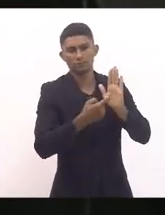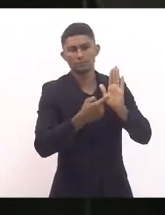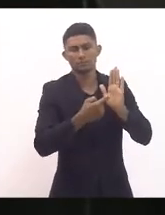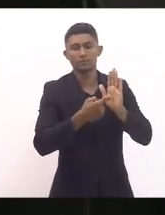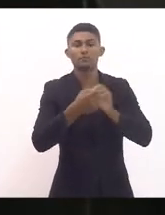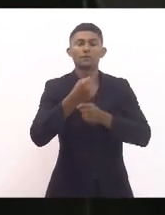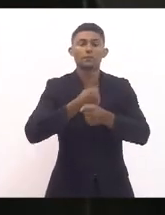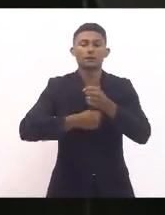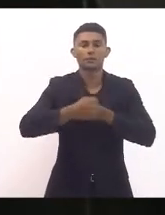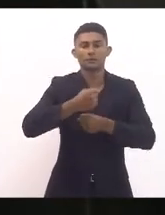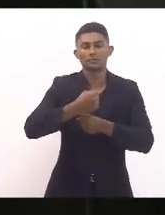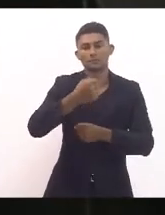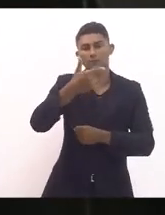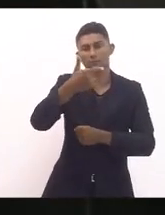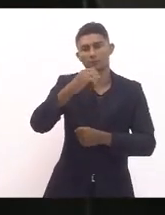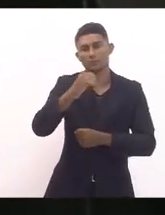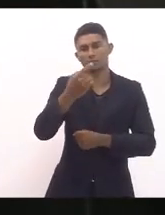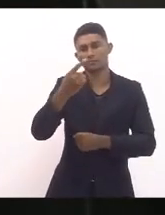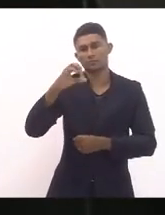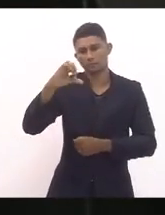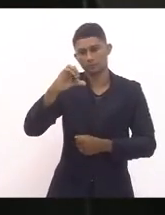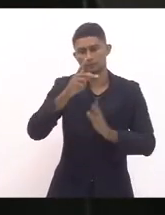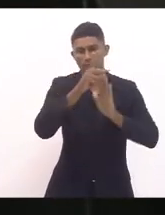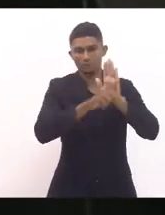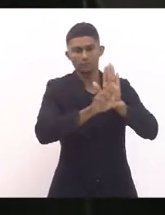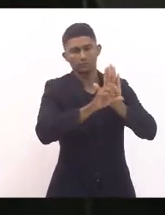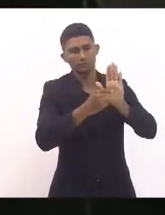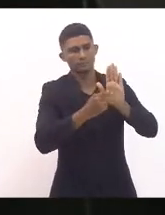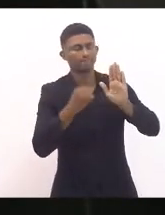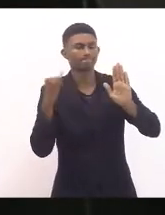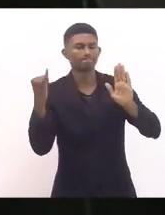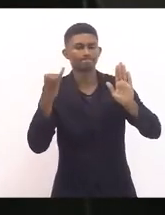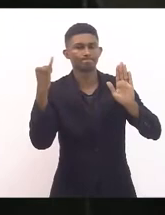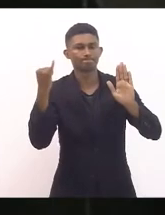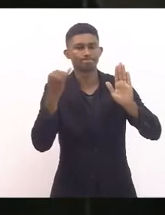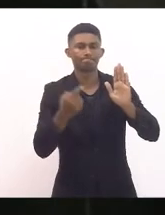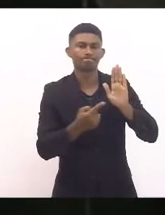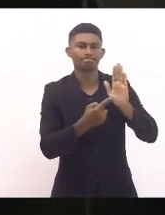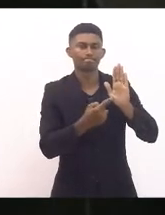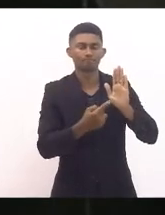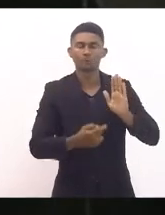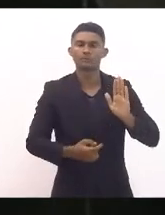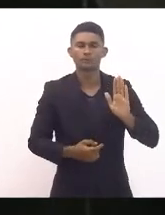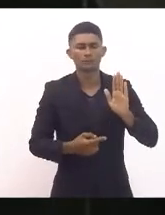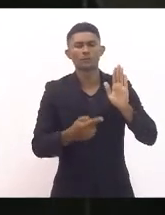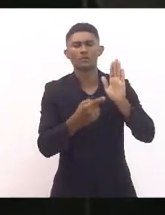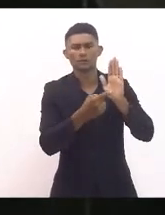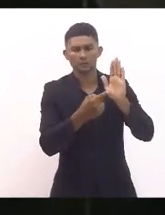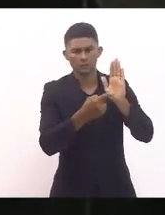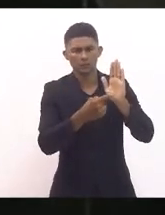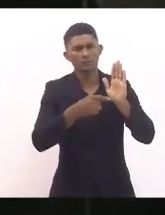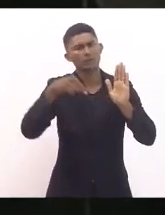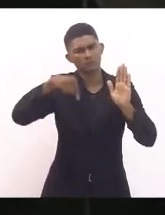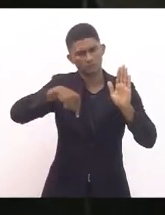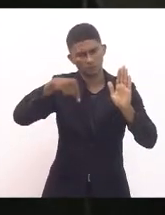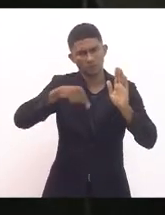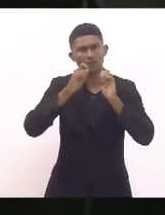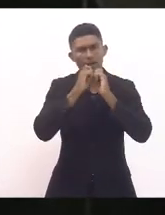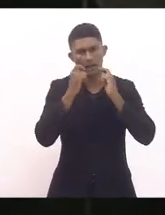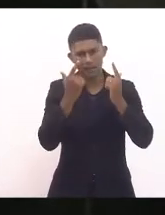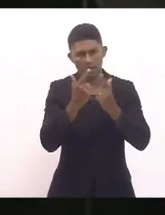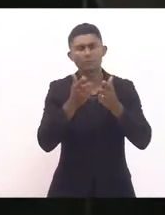2019, projeto de lei tão importante, esse projeto está tramitando nessa casa já há algum